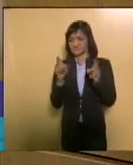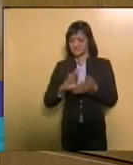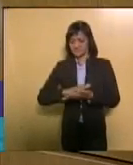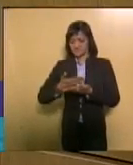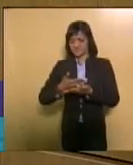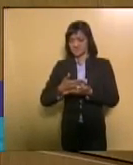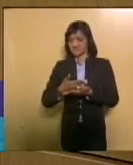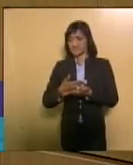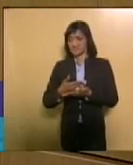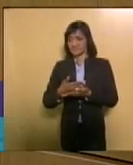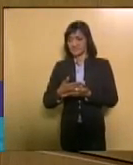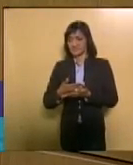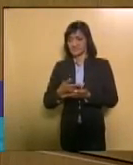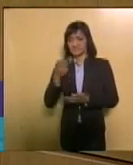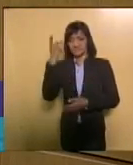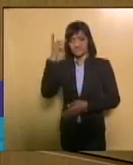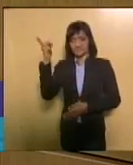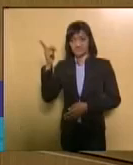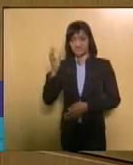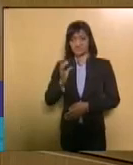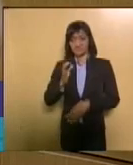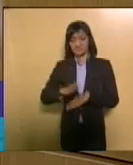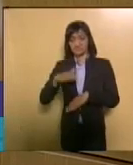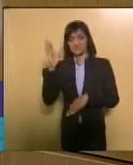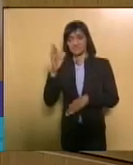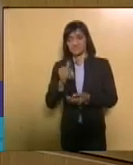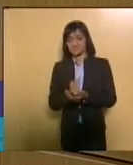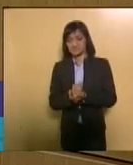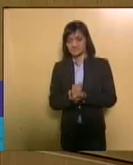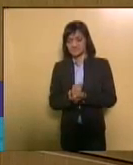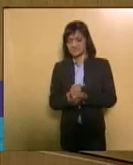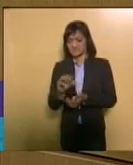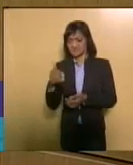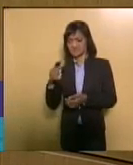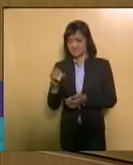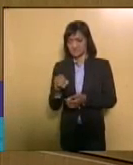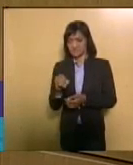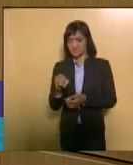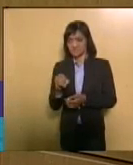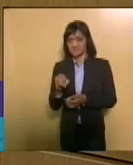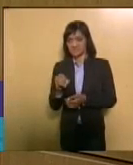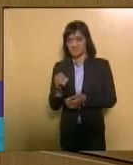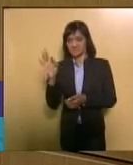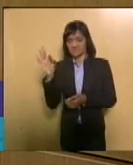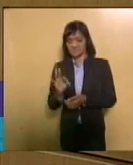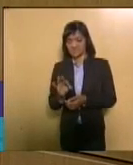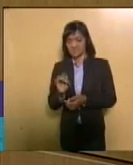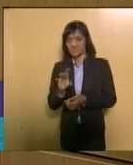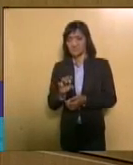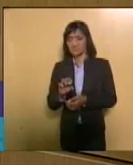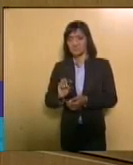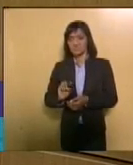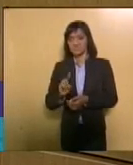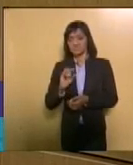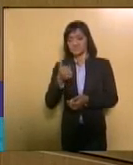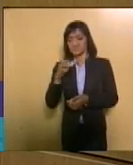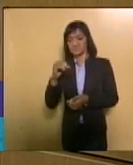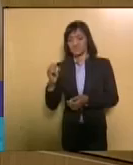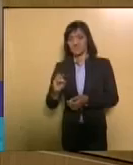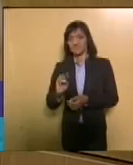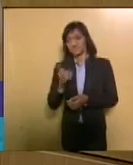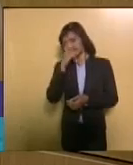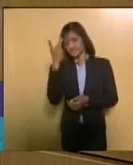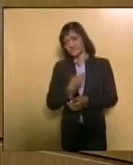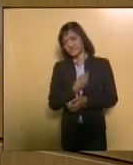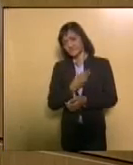do estado mais rico do país com a menor taxa de homicídio do país 10 por grupo de 100000 habitantes então a